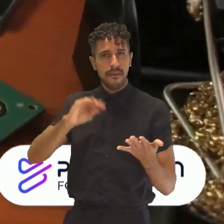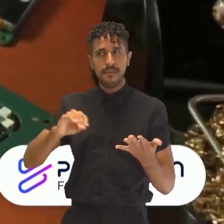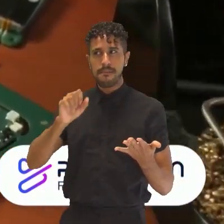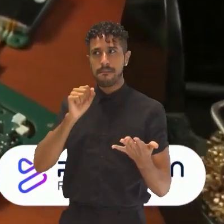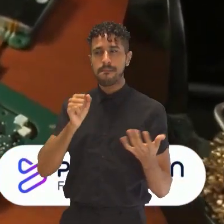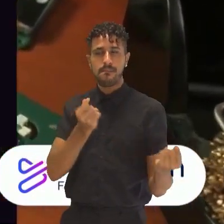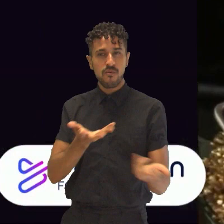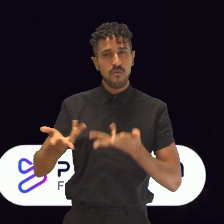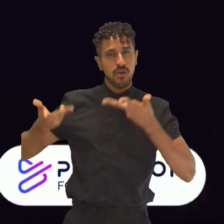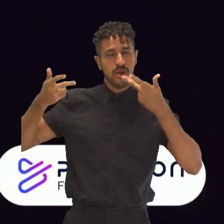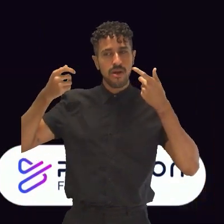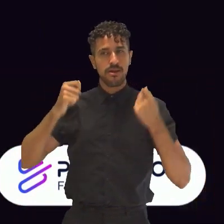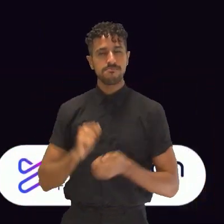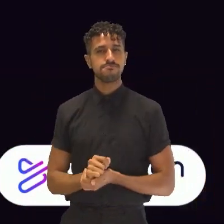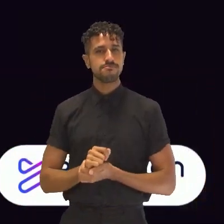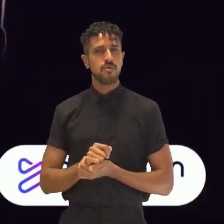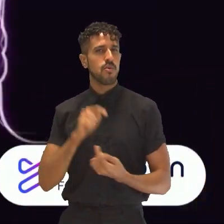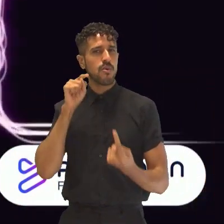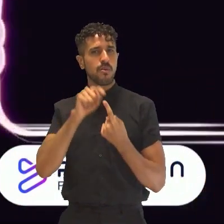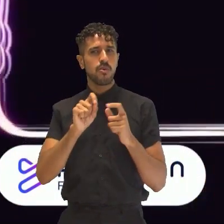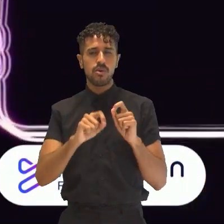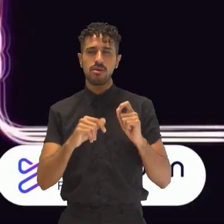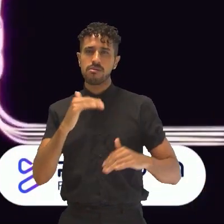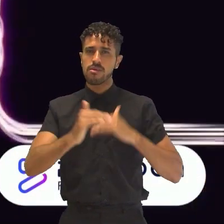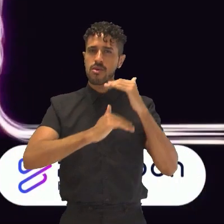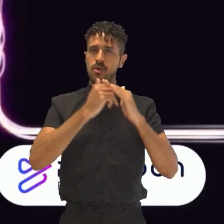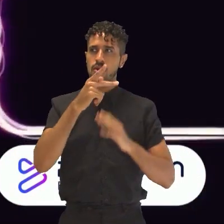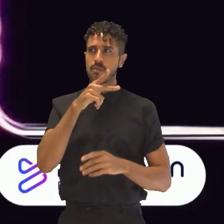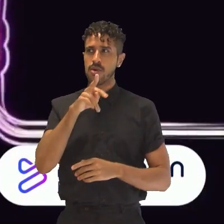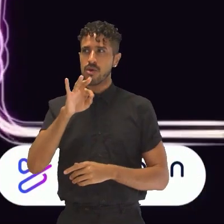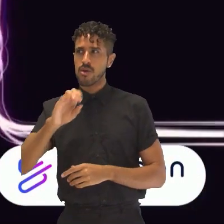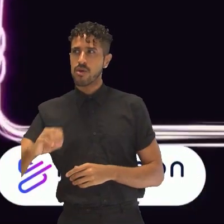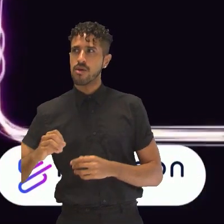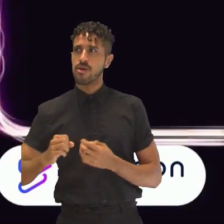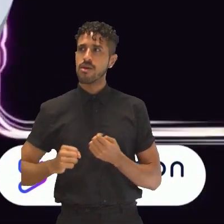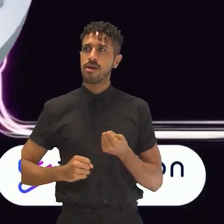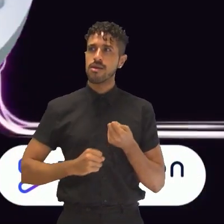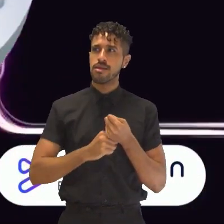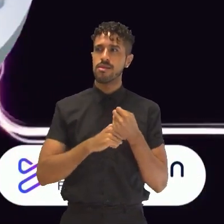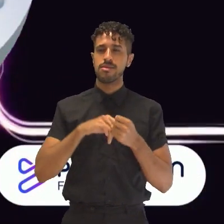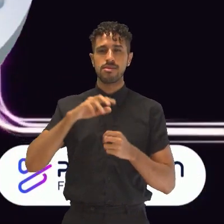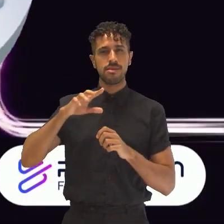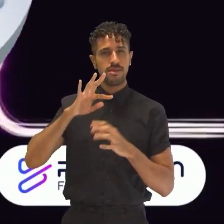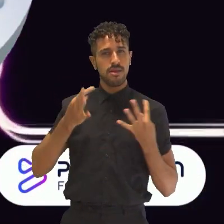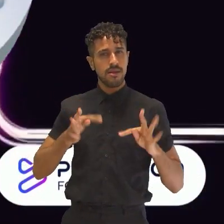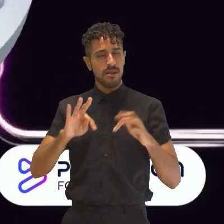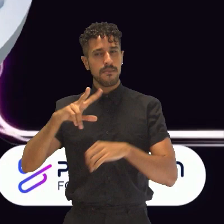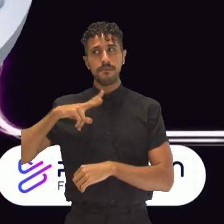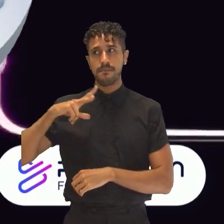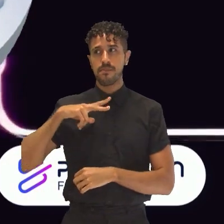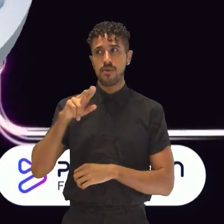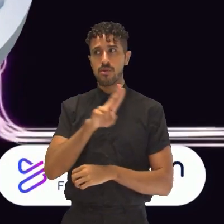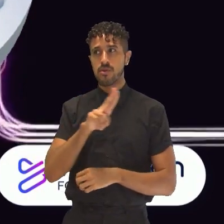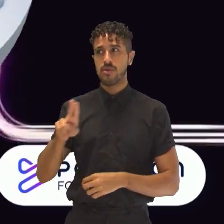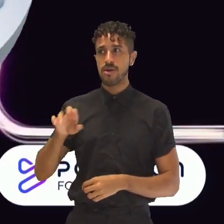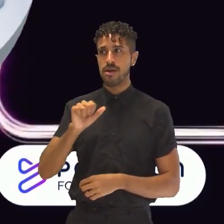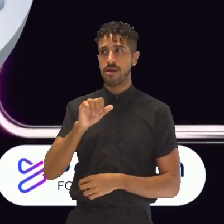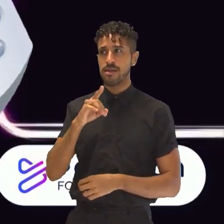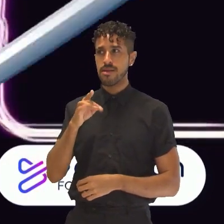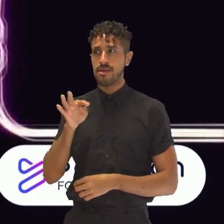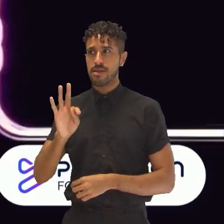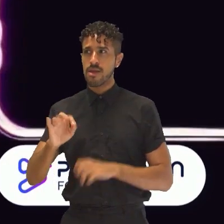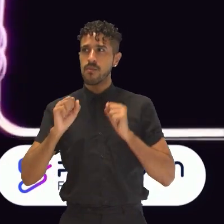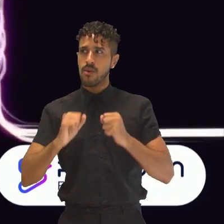A missão atribuída consistia em desenvolver um protótipo de um assistente digital pessoal, chamado de ADP Flual, que